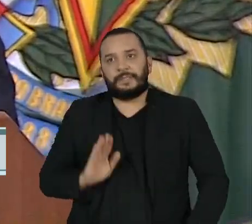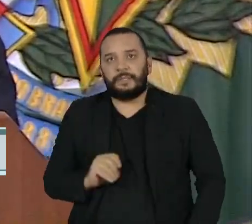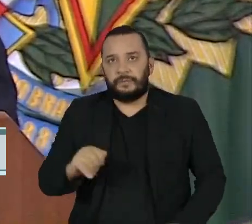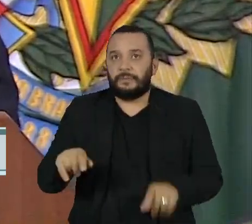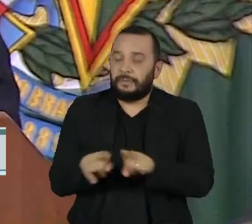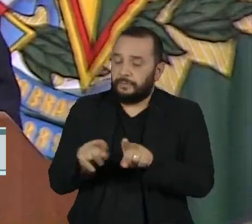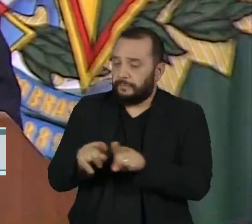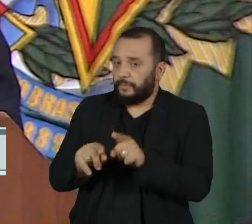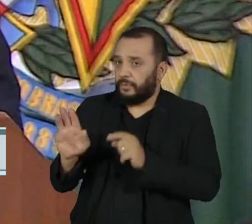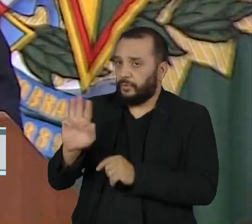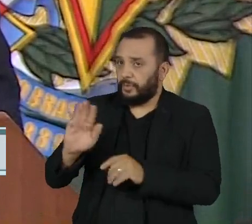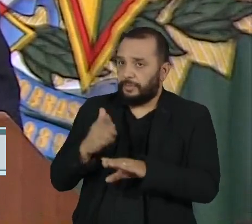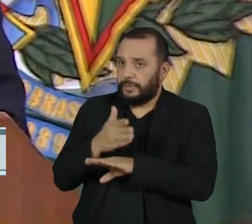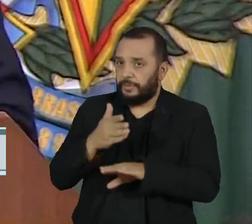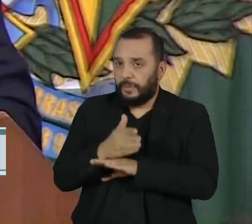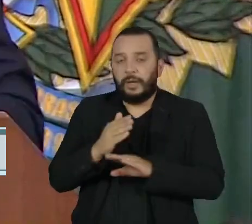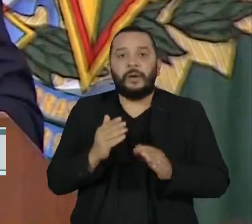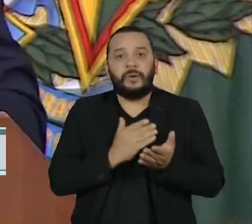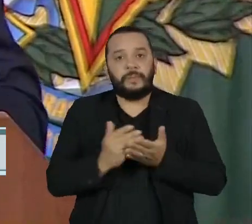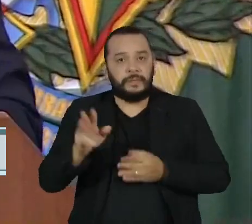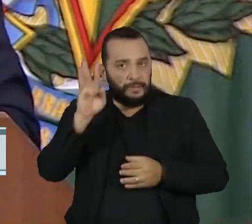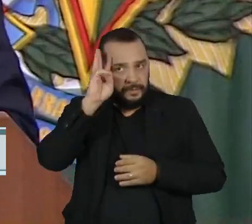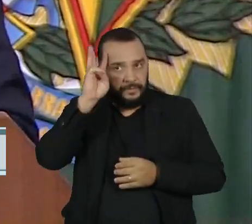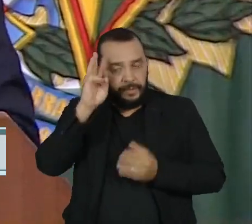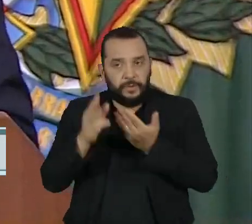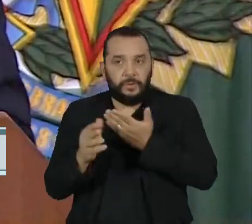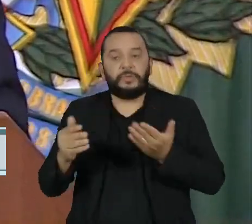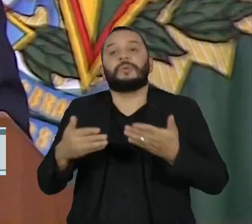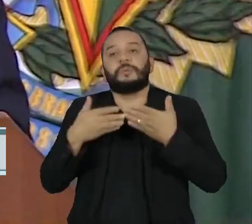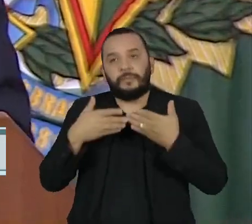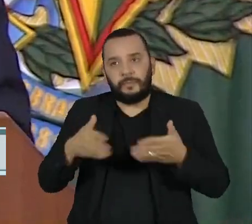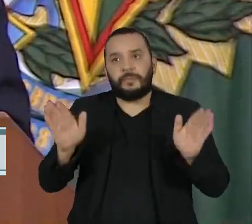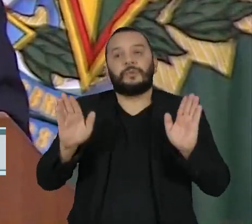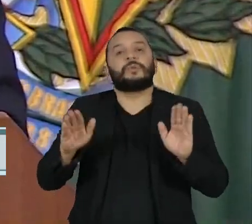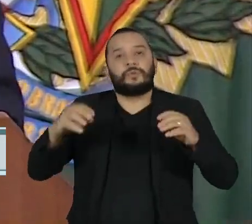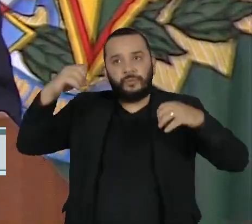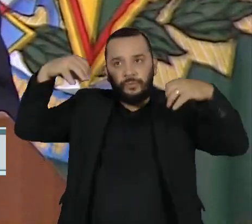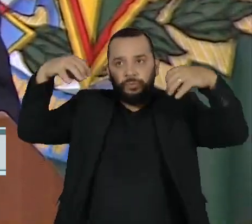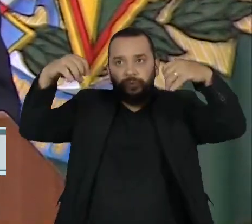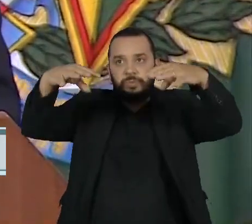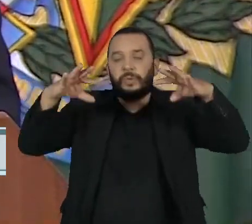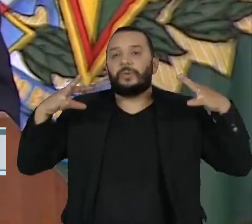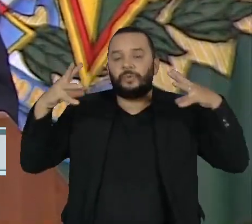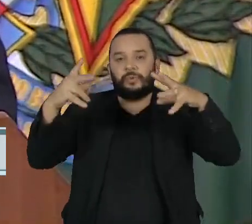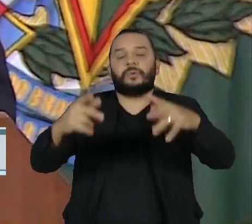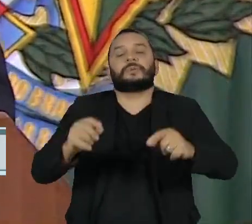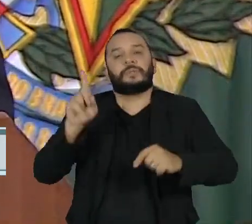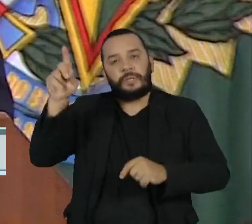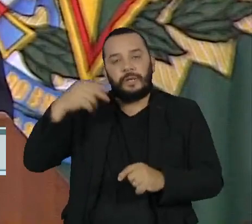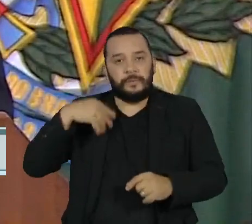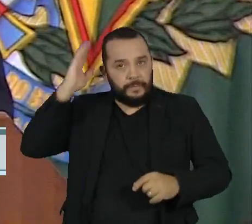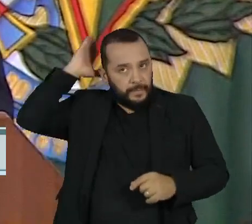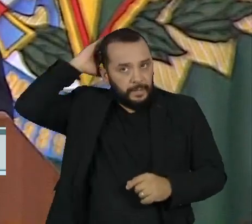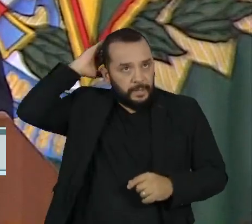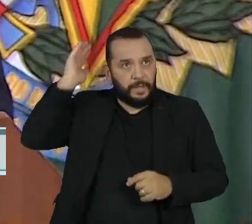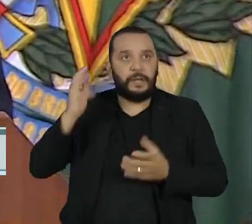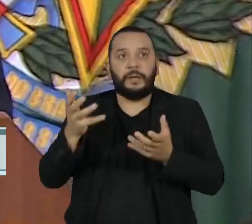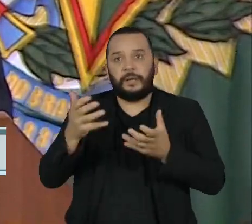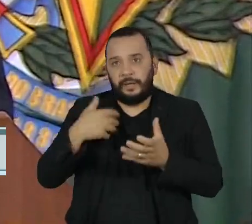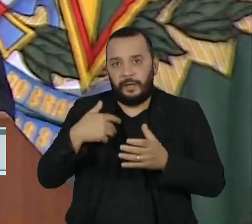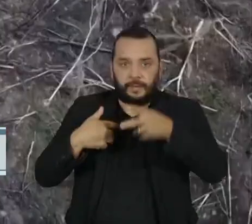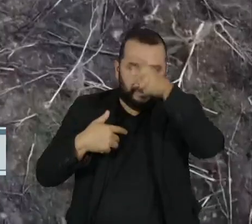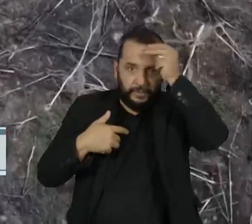Cúpula que começa na uma terça-feira hoje ele lança o programa Luz Para Todos em Santarém nessa semana ele disse que quer premiar